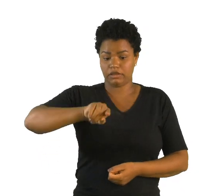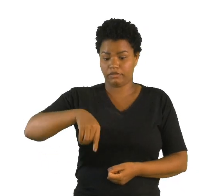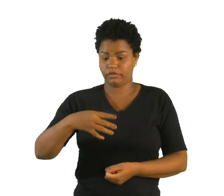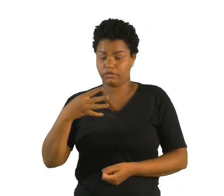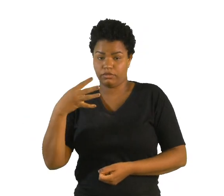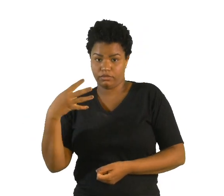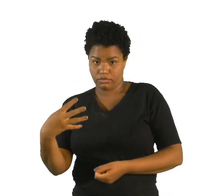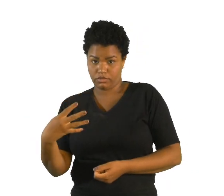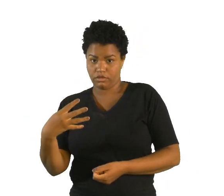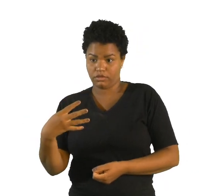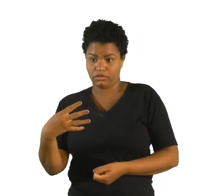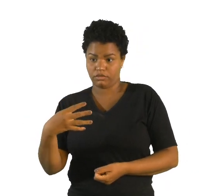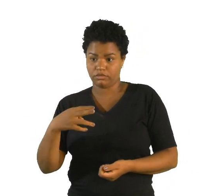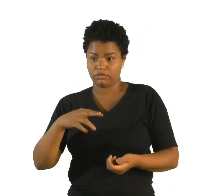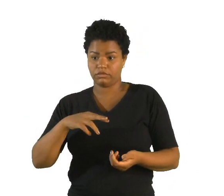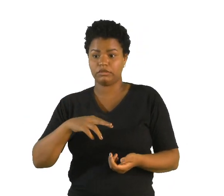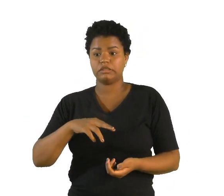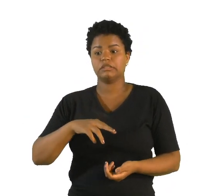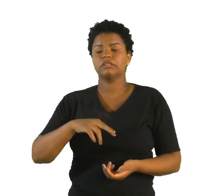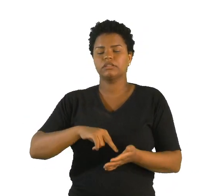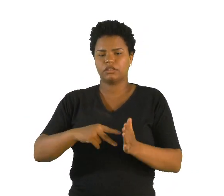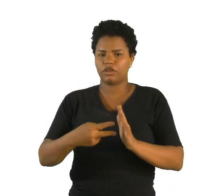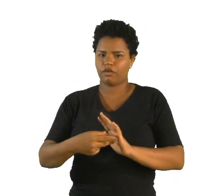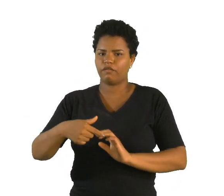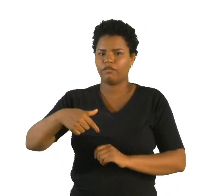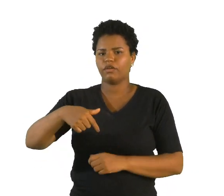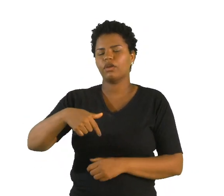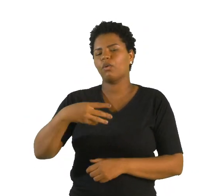0,4 quer dizer 4 décimos.